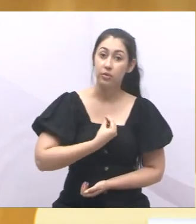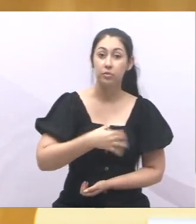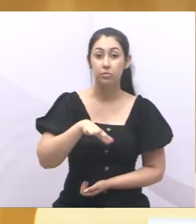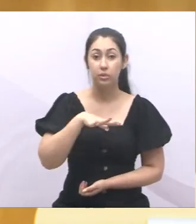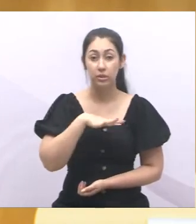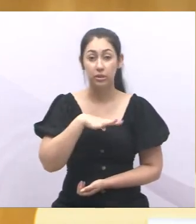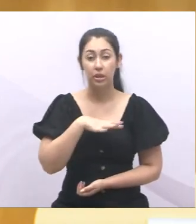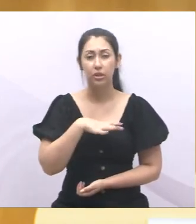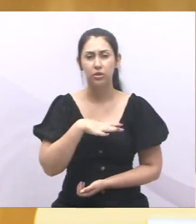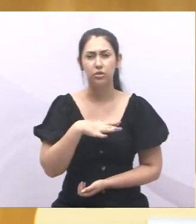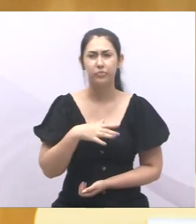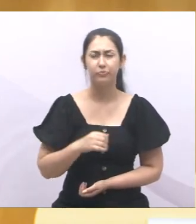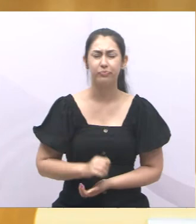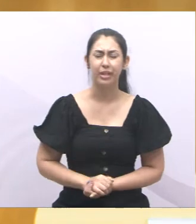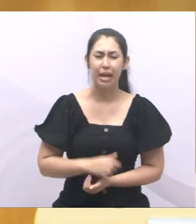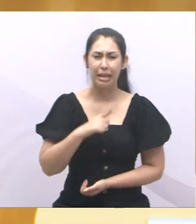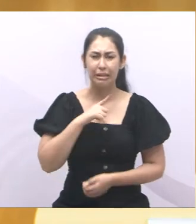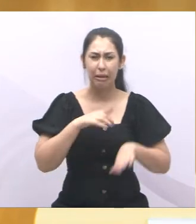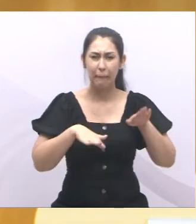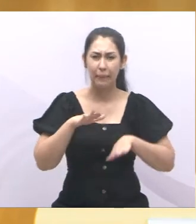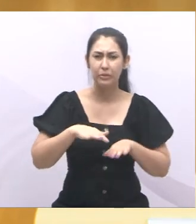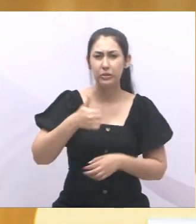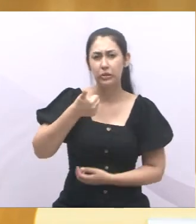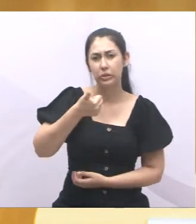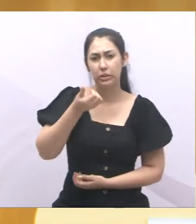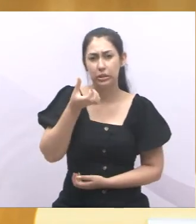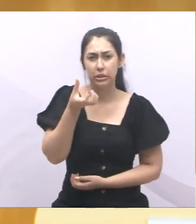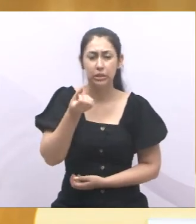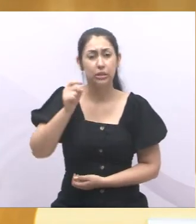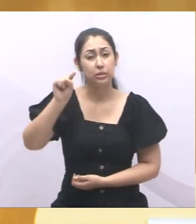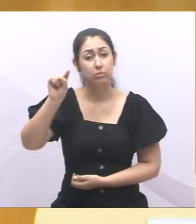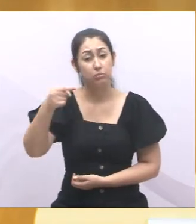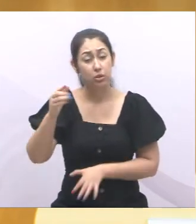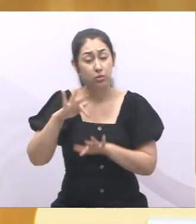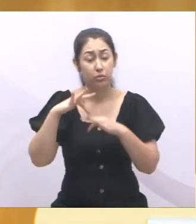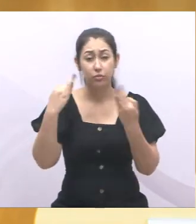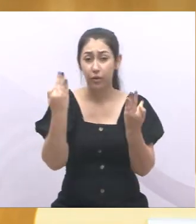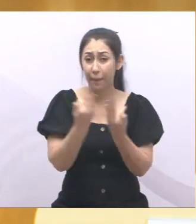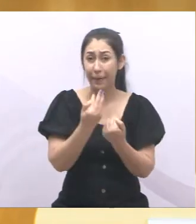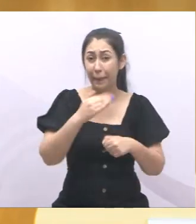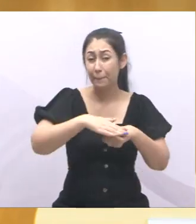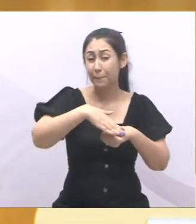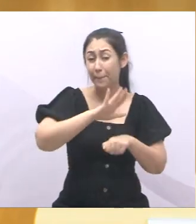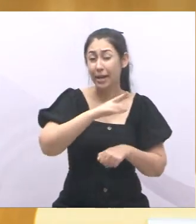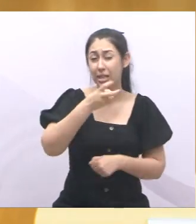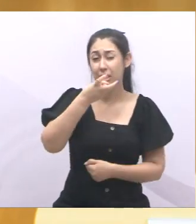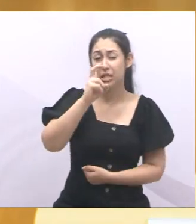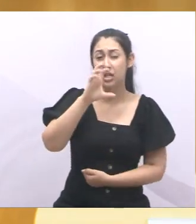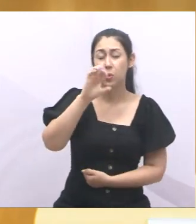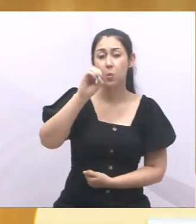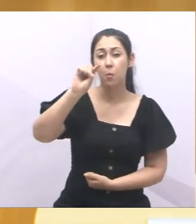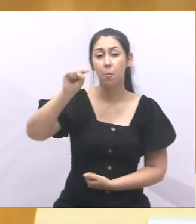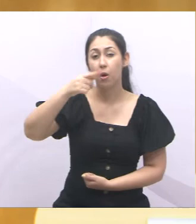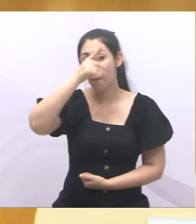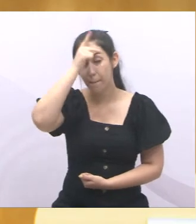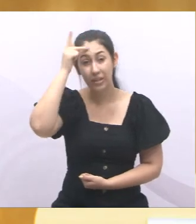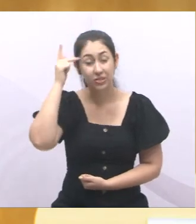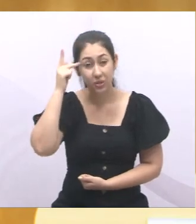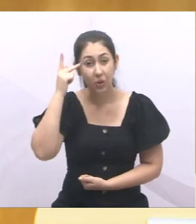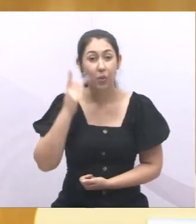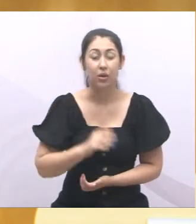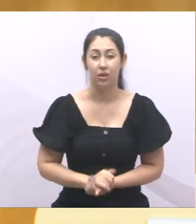de 16.000 famílias, mais de 50.000 pessoas vivendo com menos